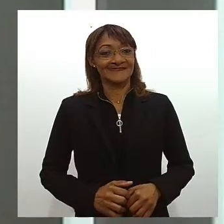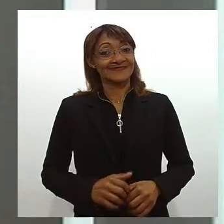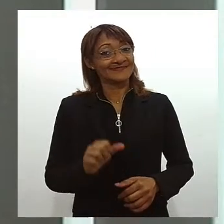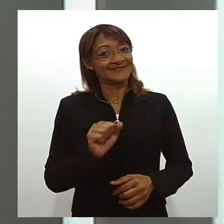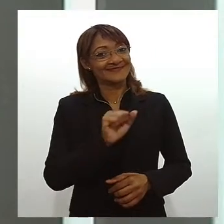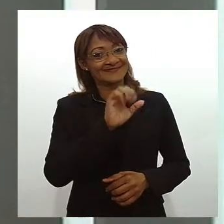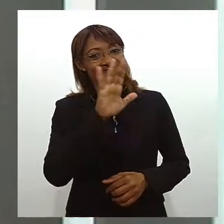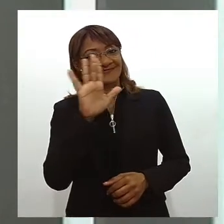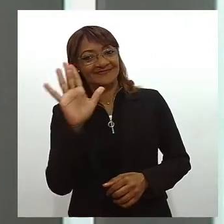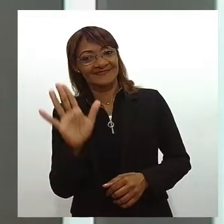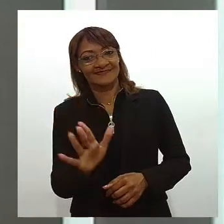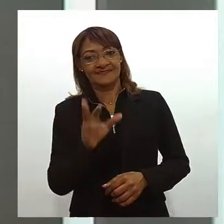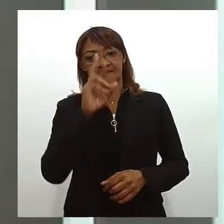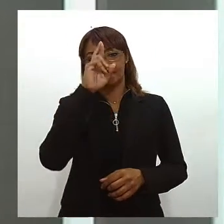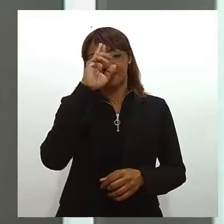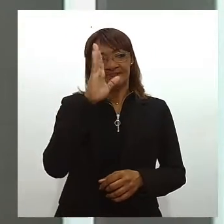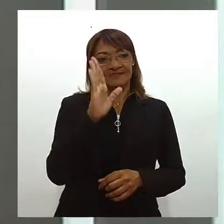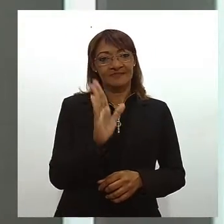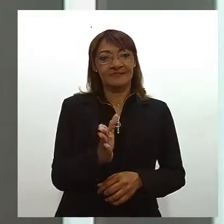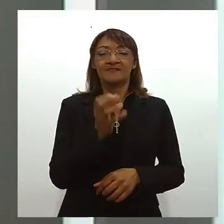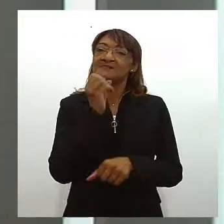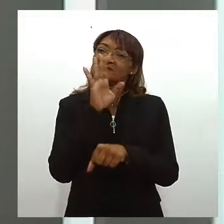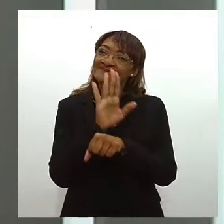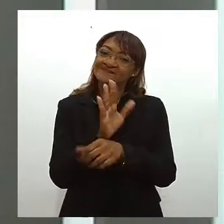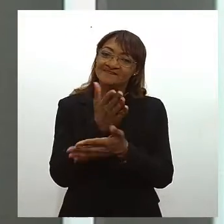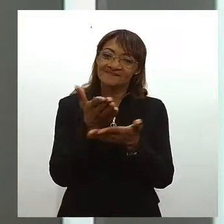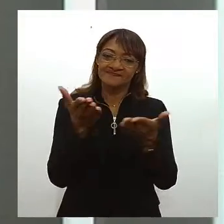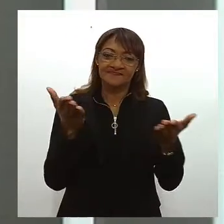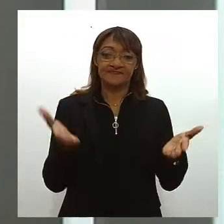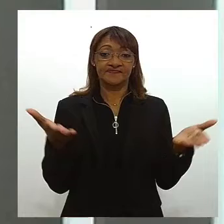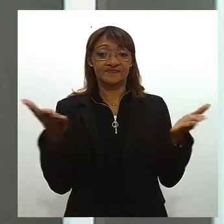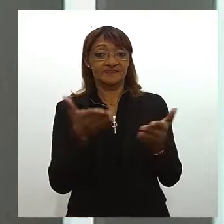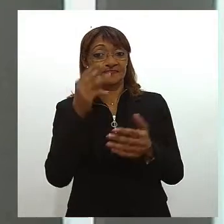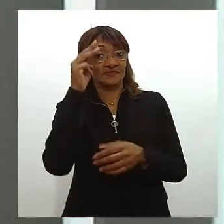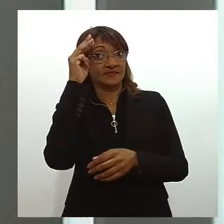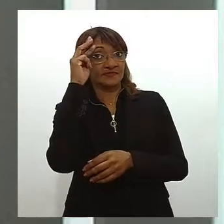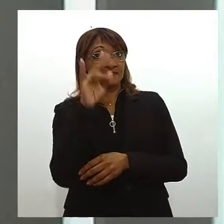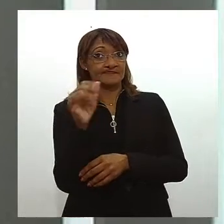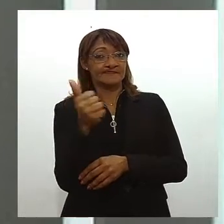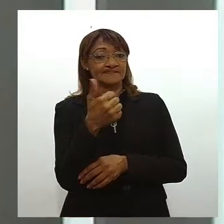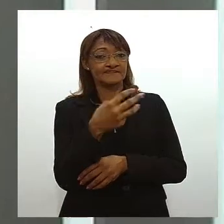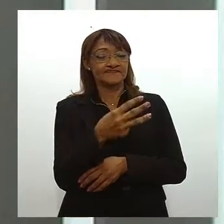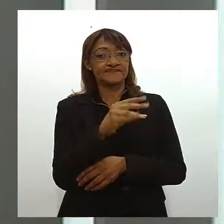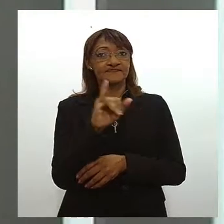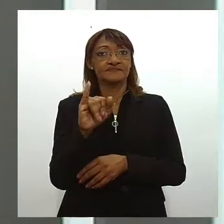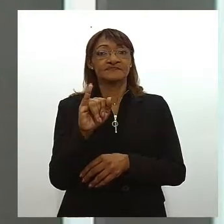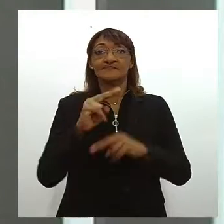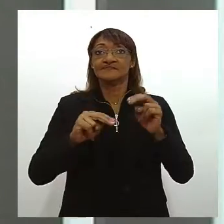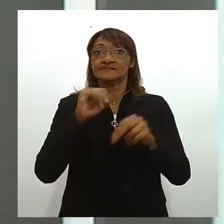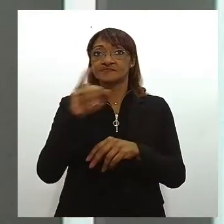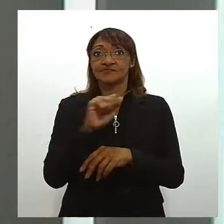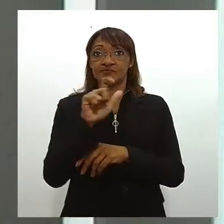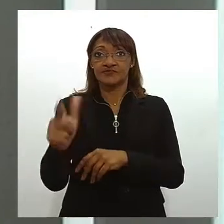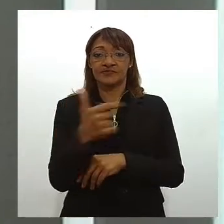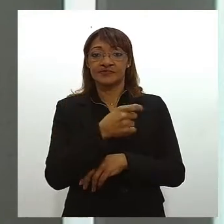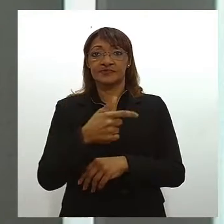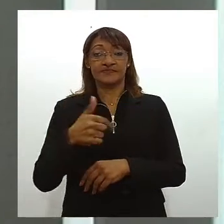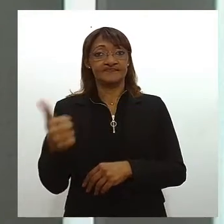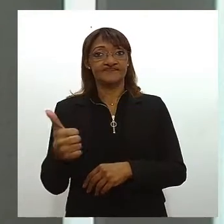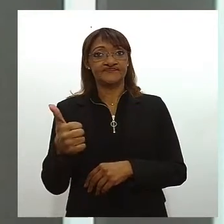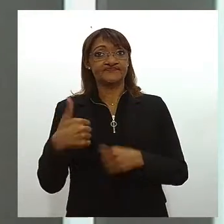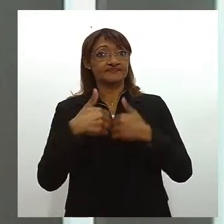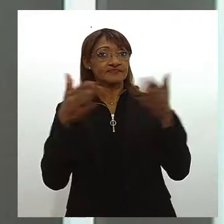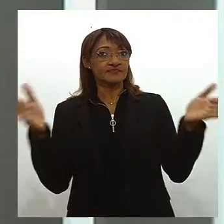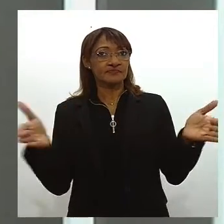Olá, meio-dia e meia agora, boa tarde para você. Terça-feira, dia 13 de julho de 2021. O Jornal da Lese, segunda edição, está no